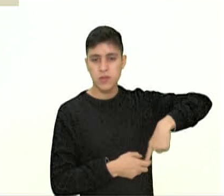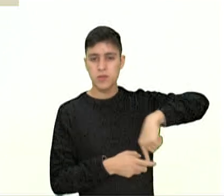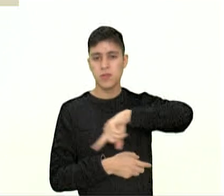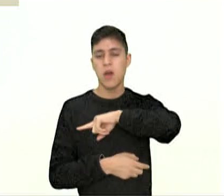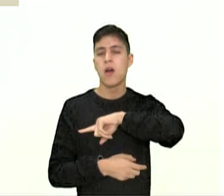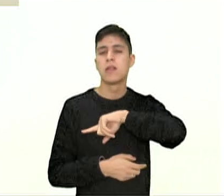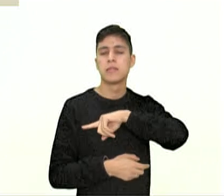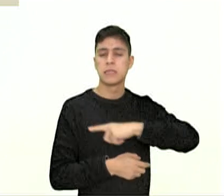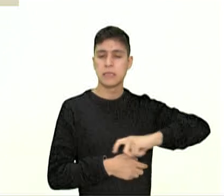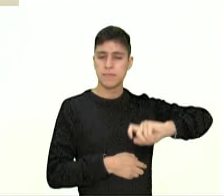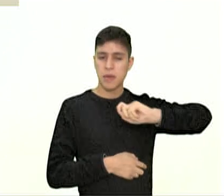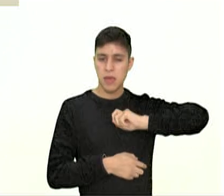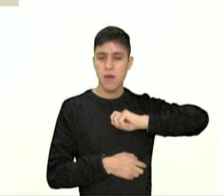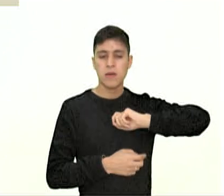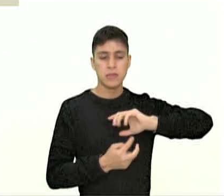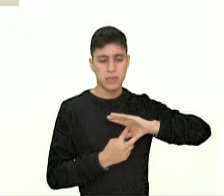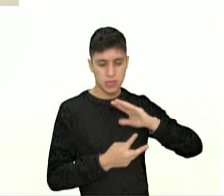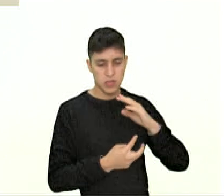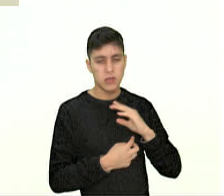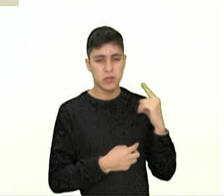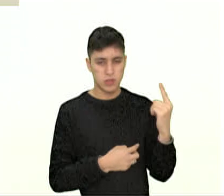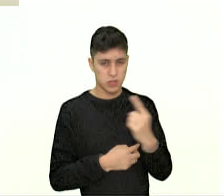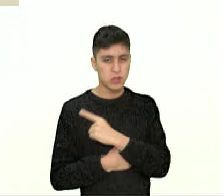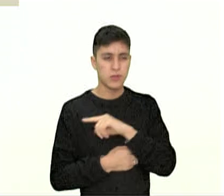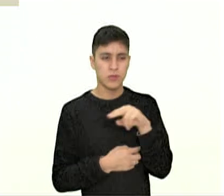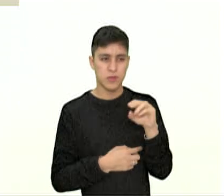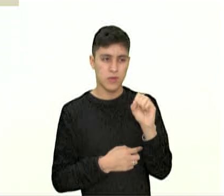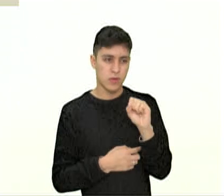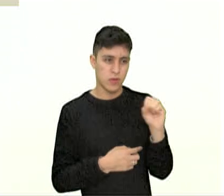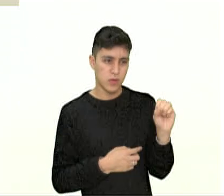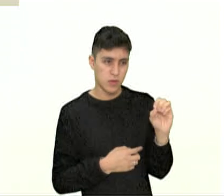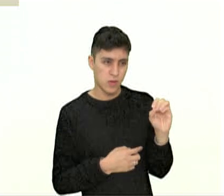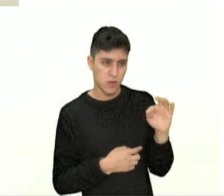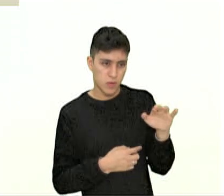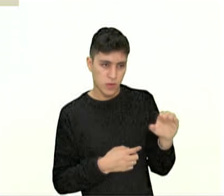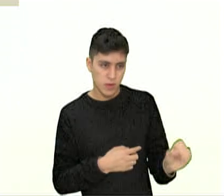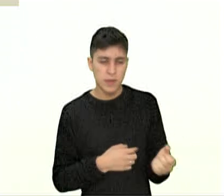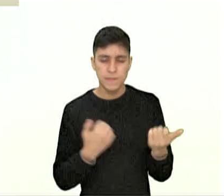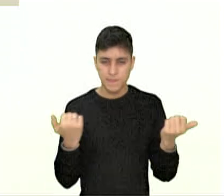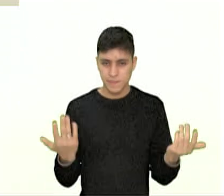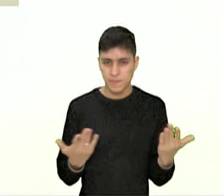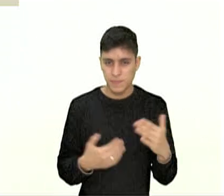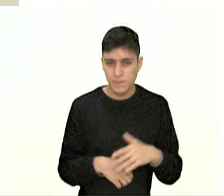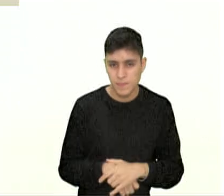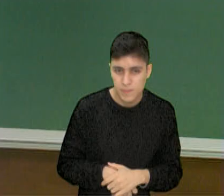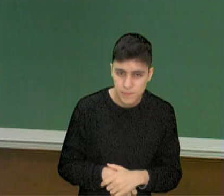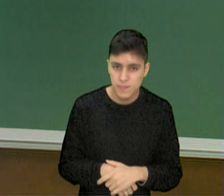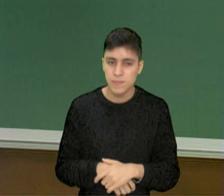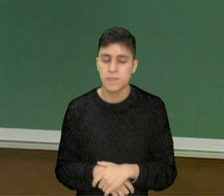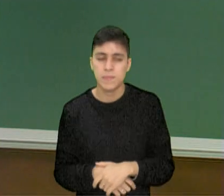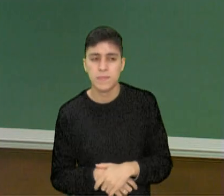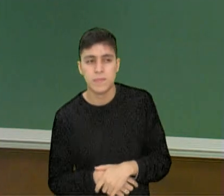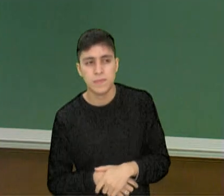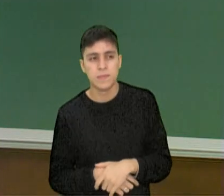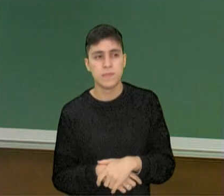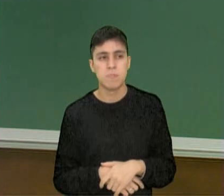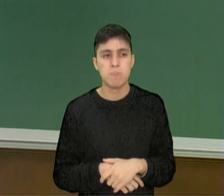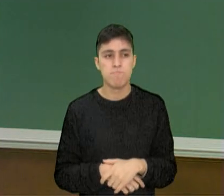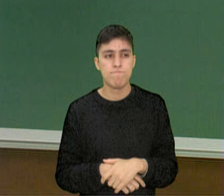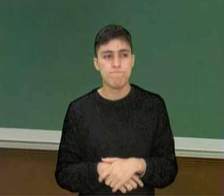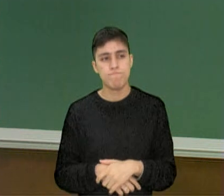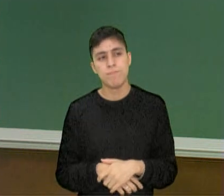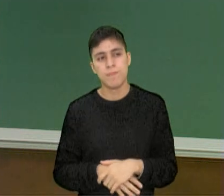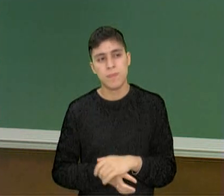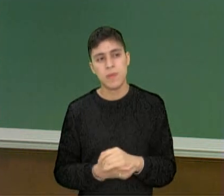espanhol, nosotros. Então, nosotros estudiamos. Mis amigos e eu estudiamos sobre os